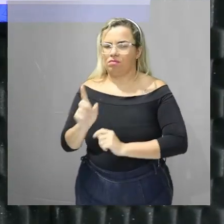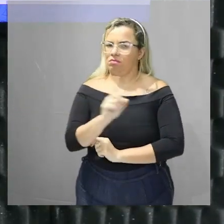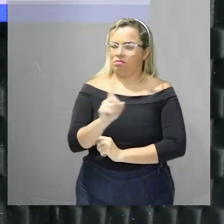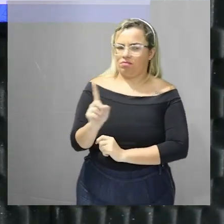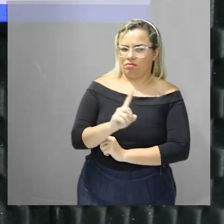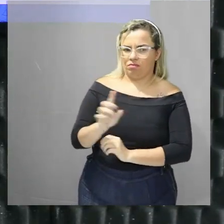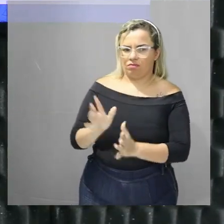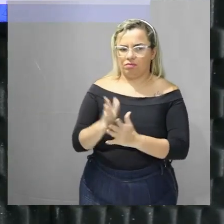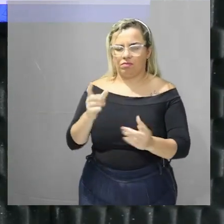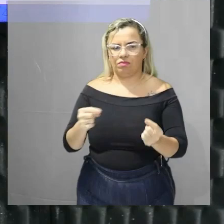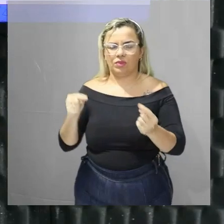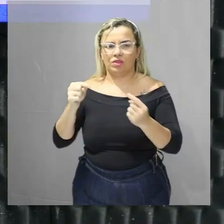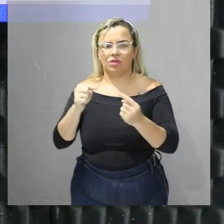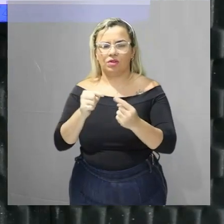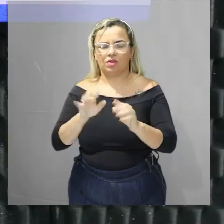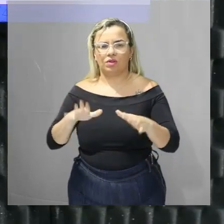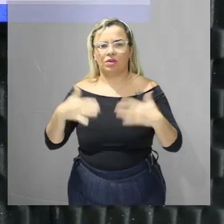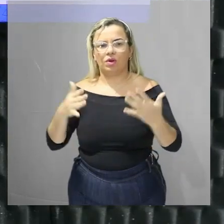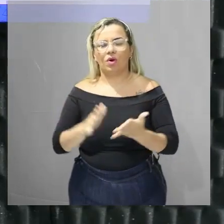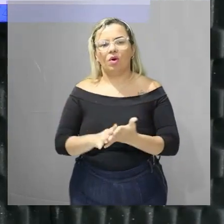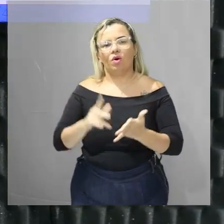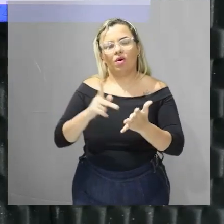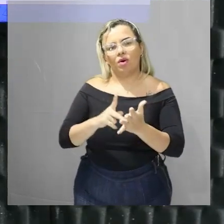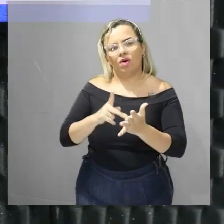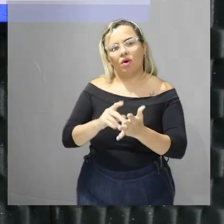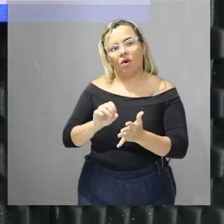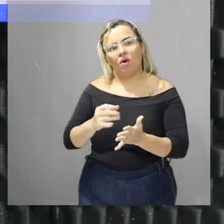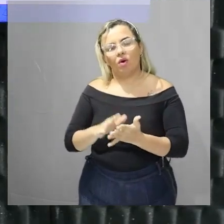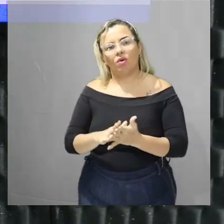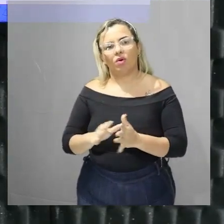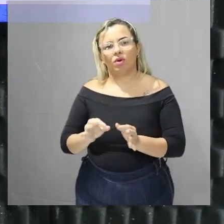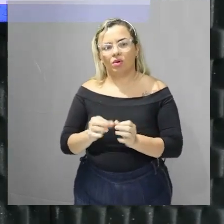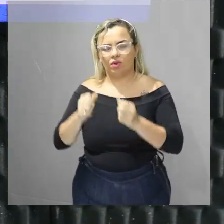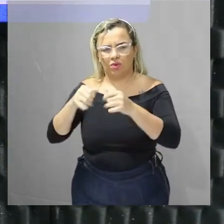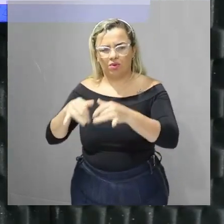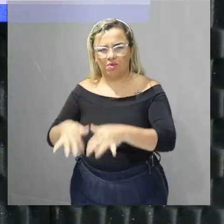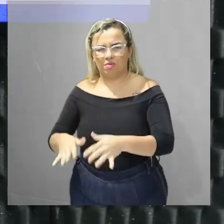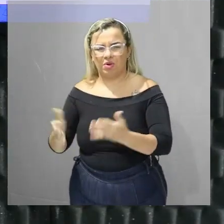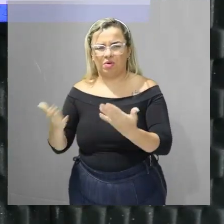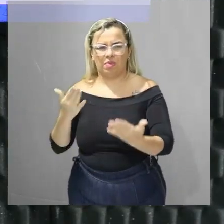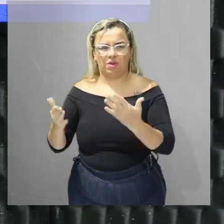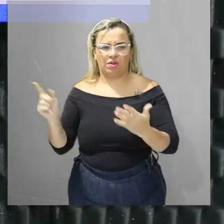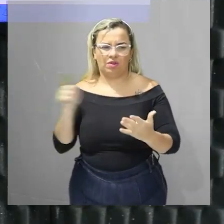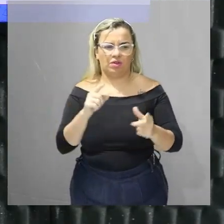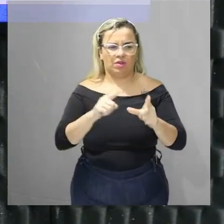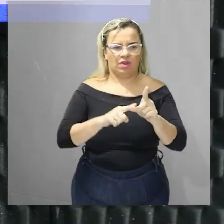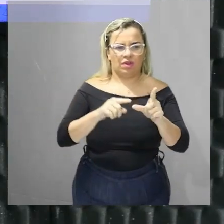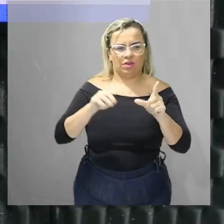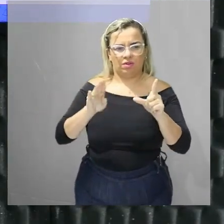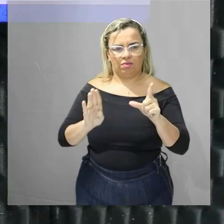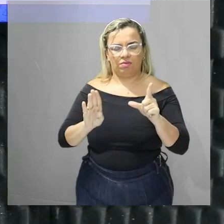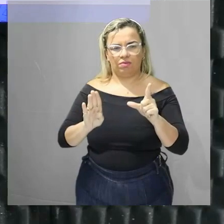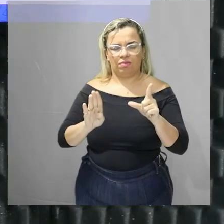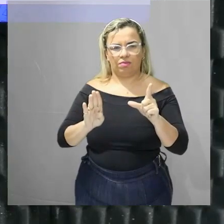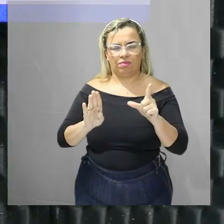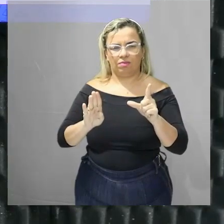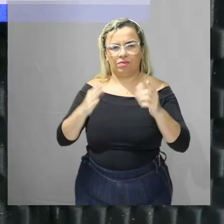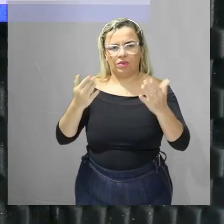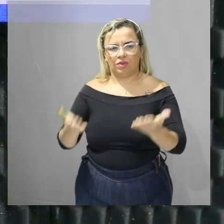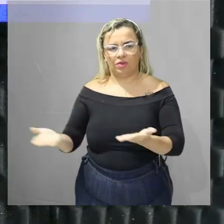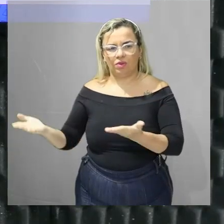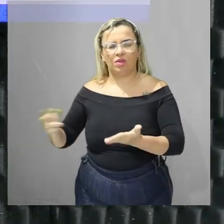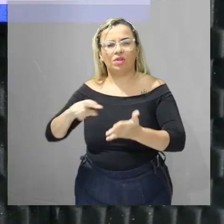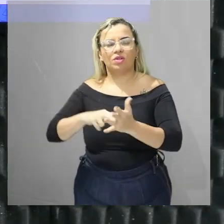relação ao objeto no seu tamanho real e o seu tamanho do mapa. Não tem nada a ver. É a conurbação metropolitana. Não, galera, o que